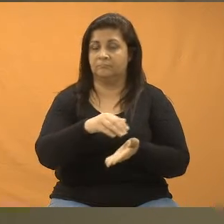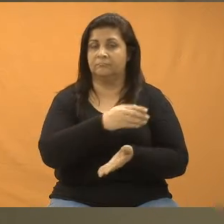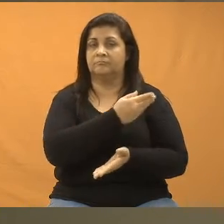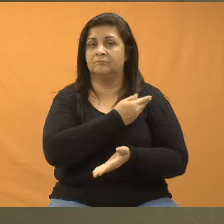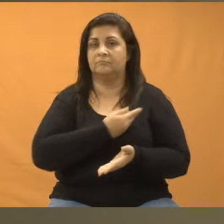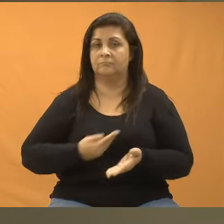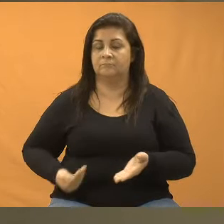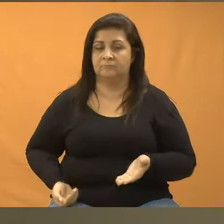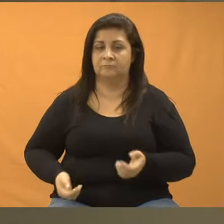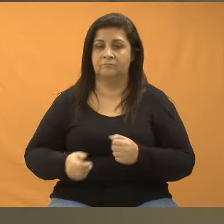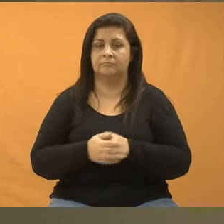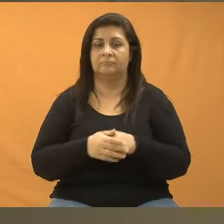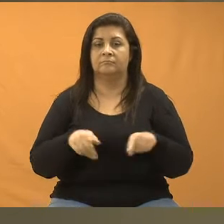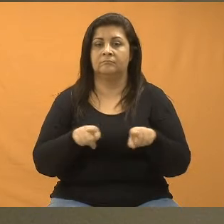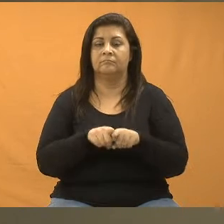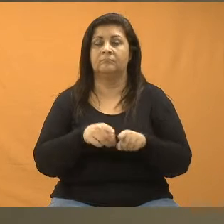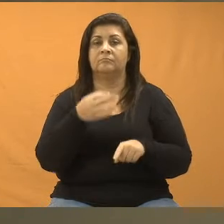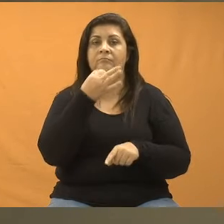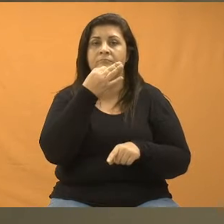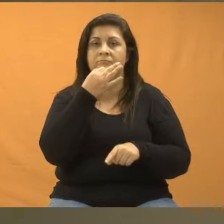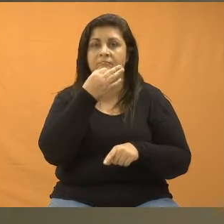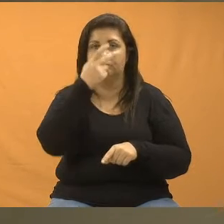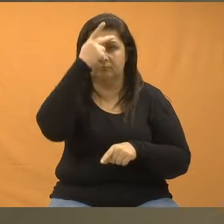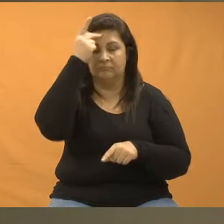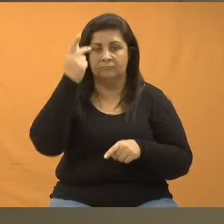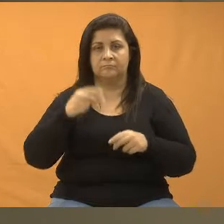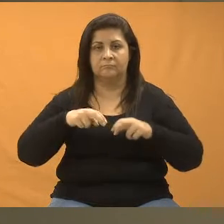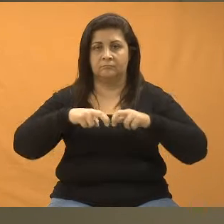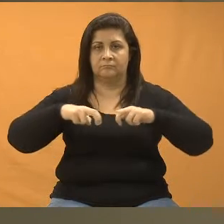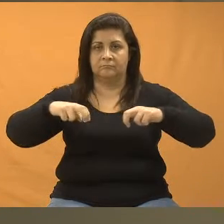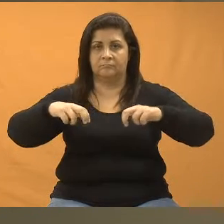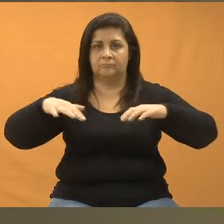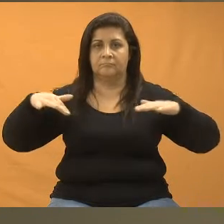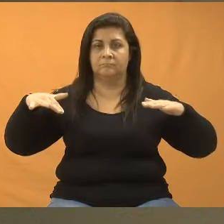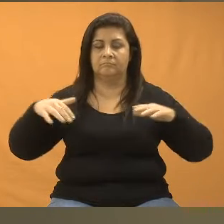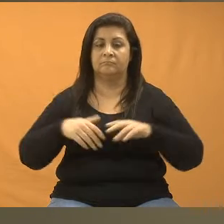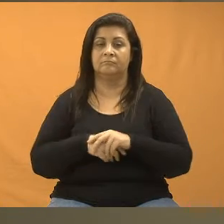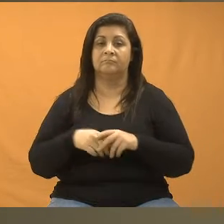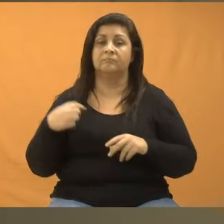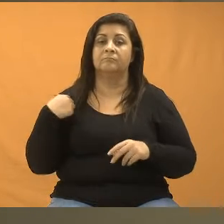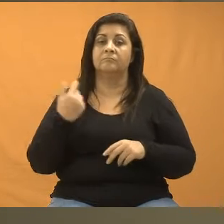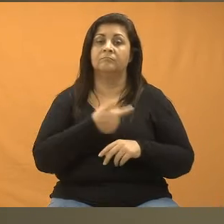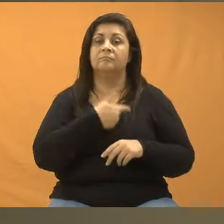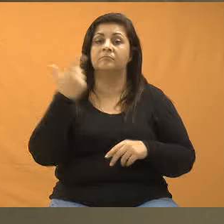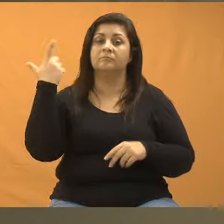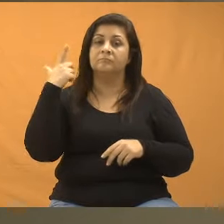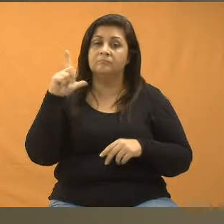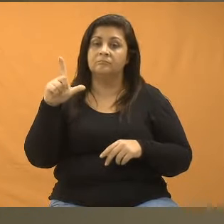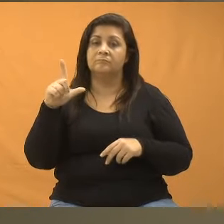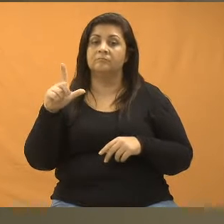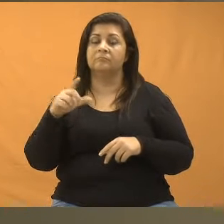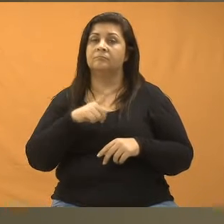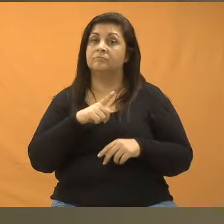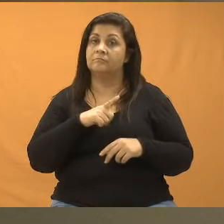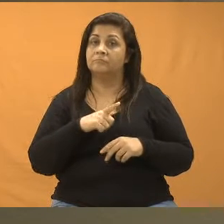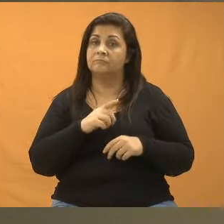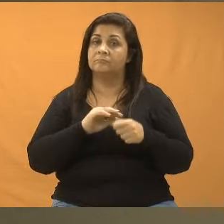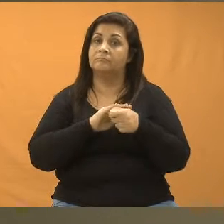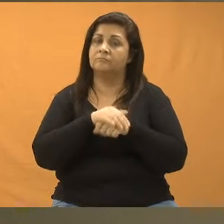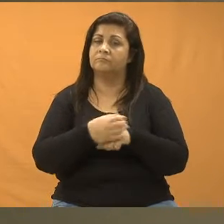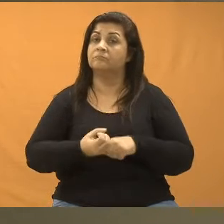as pontuações dos presentes aqui no plenário, possamos ter uma noite rica